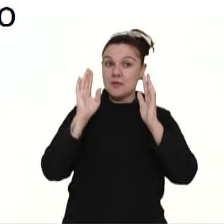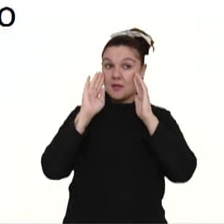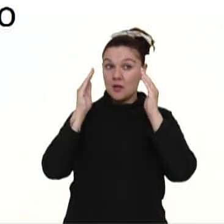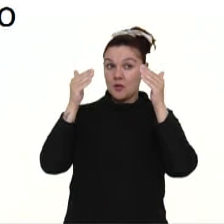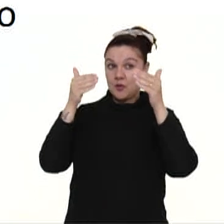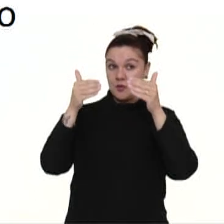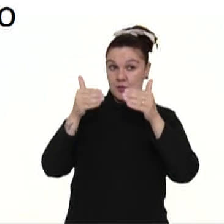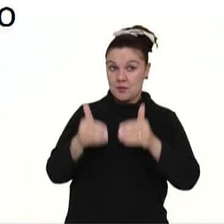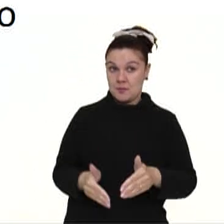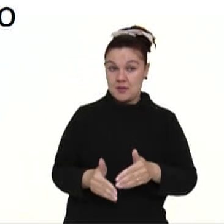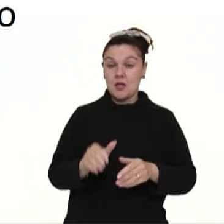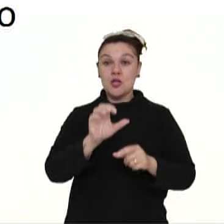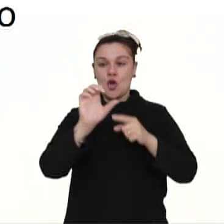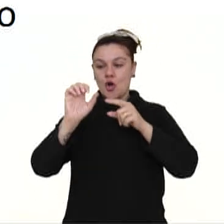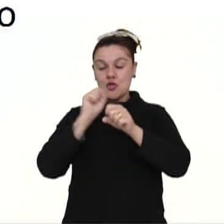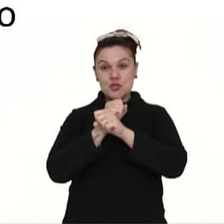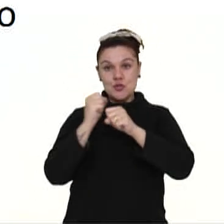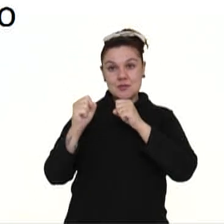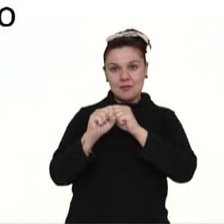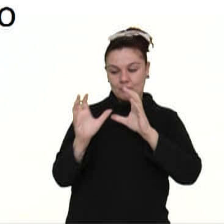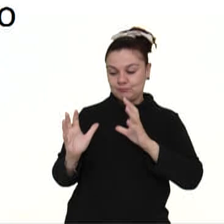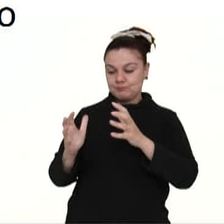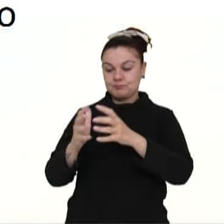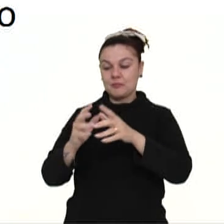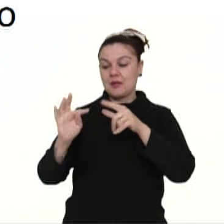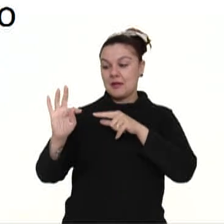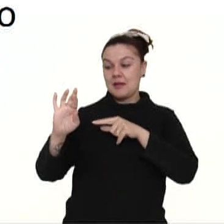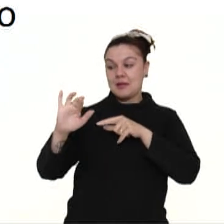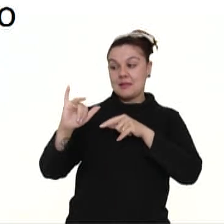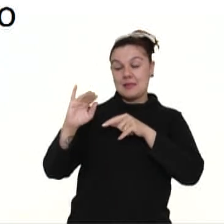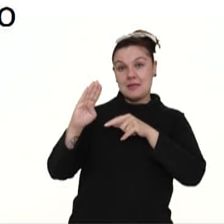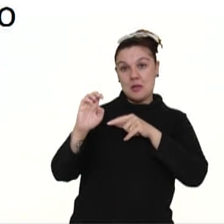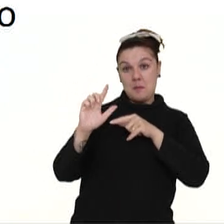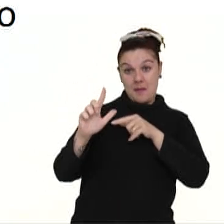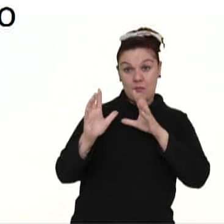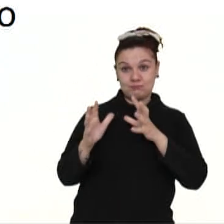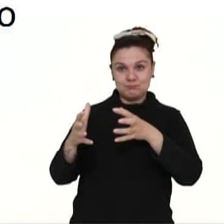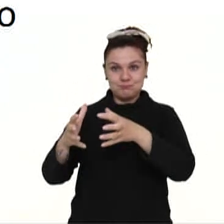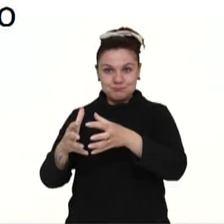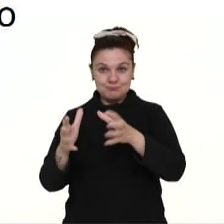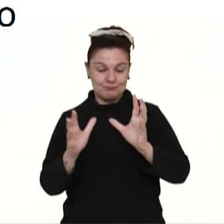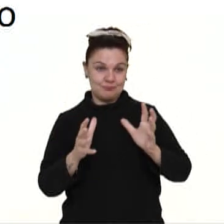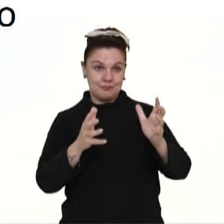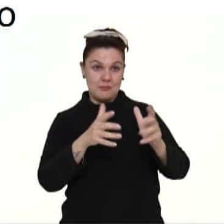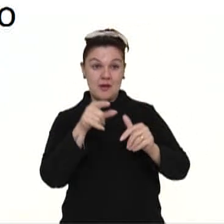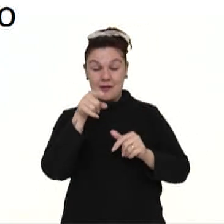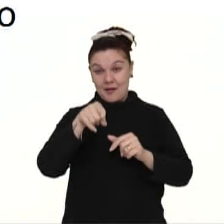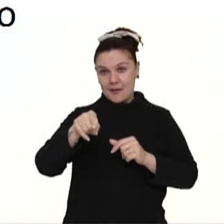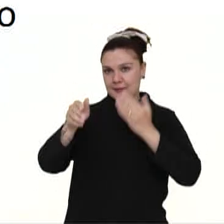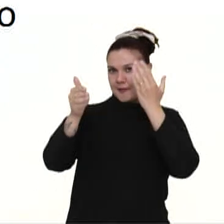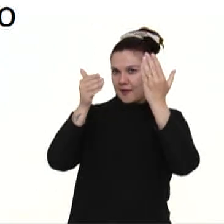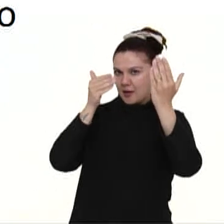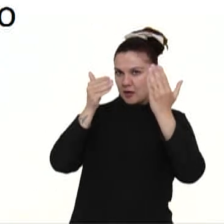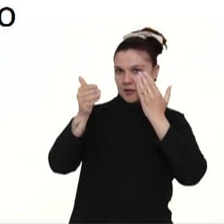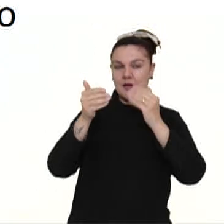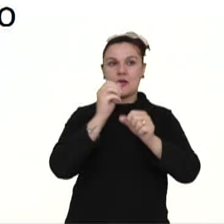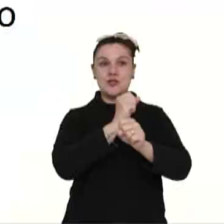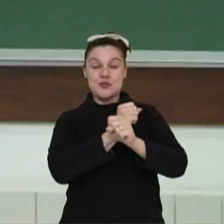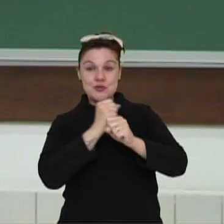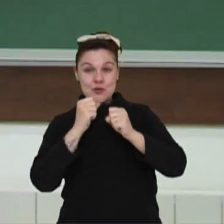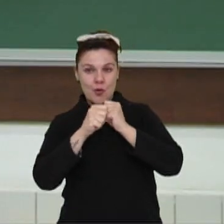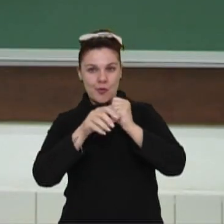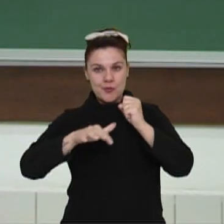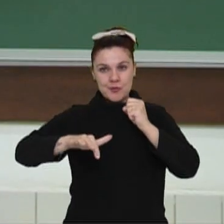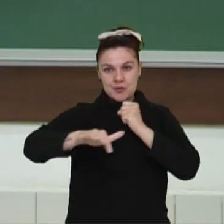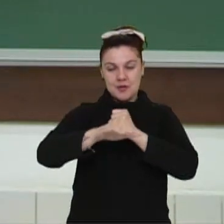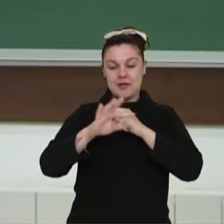nesse termo, sociedades tribais, né? Já que a gente não saiu do enfoque da cultura 100%. Então, aqui nessa análise sociológica, a gente está